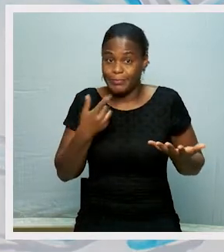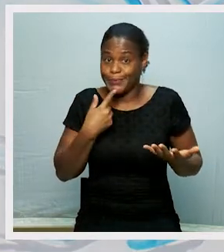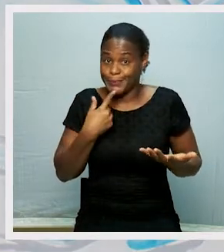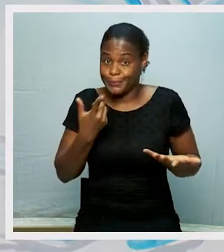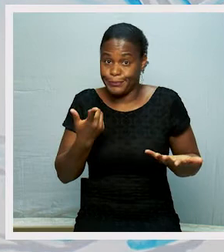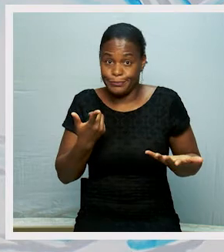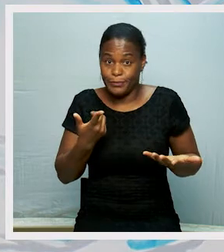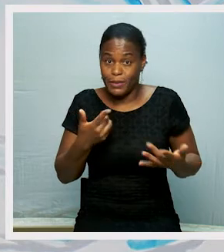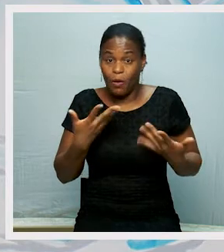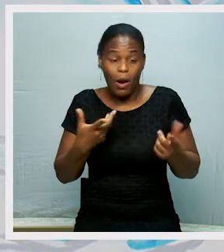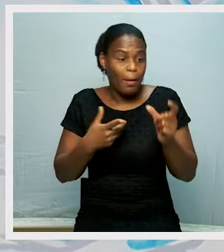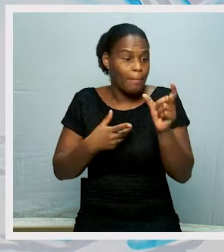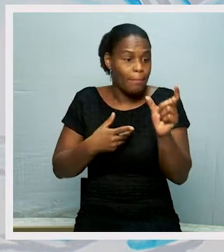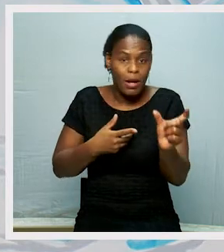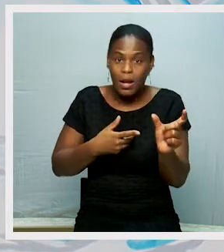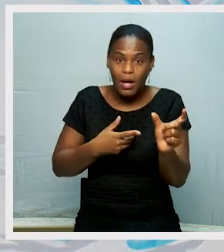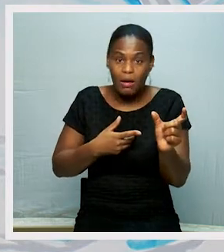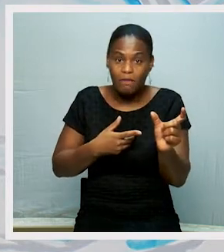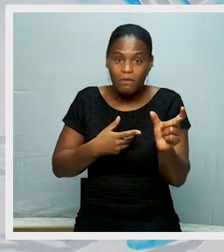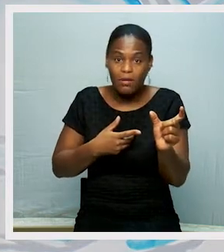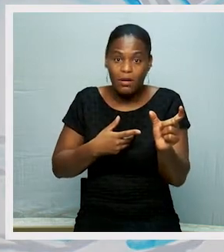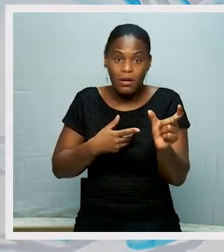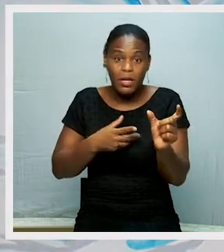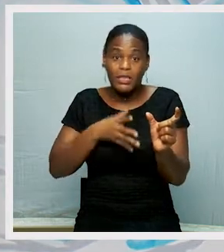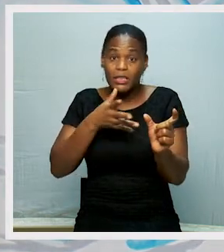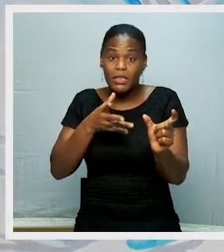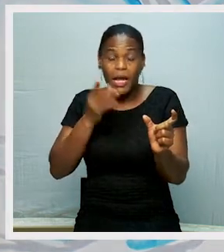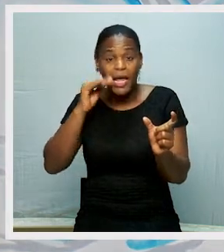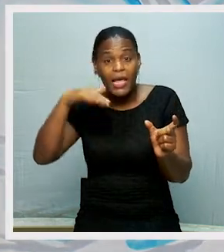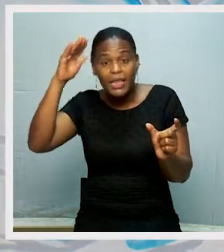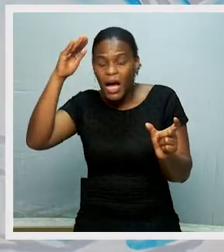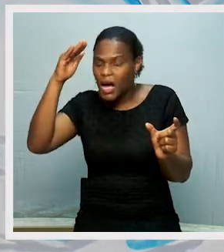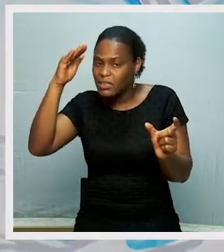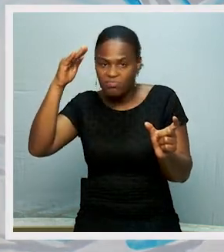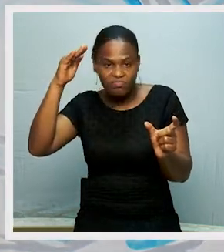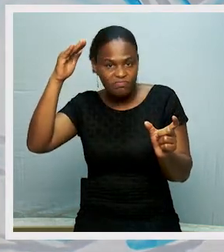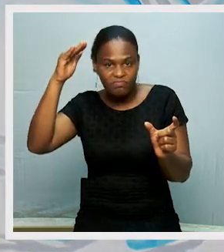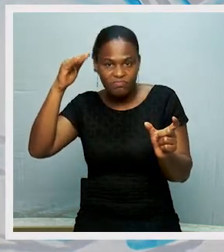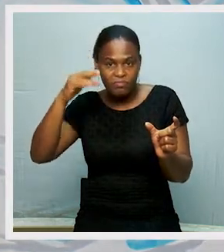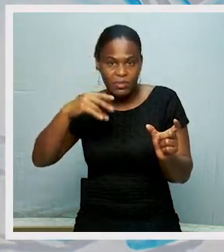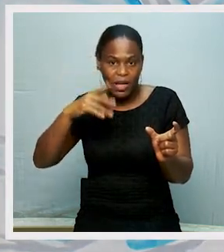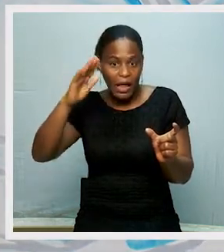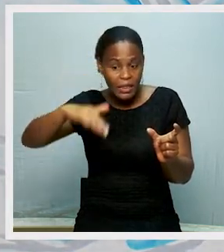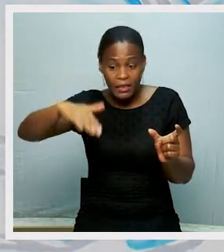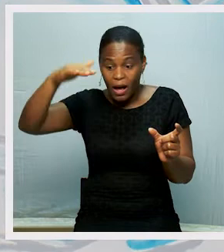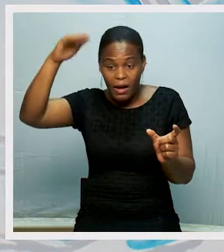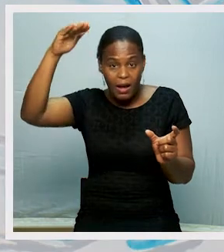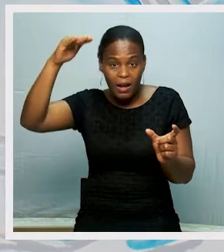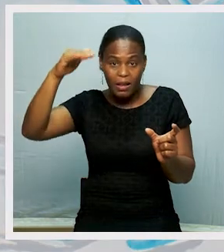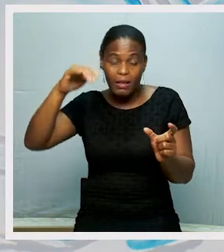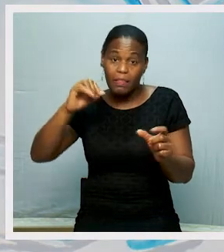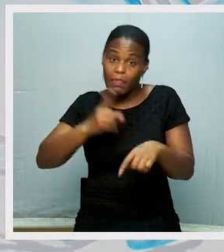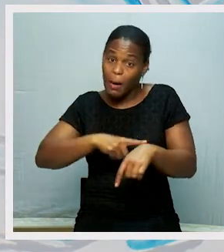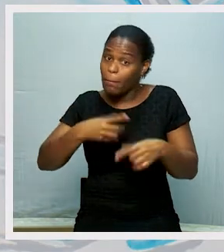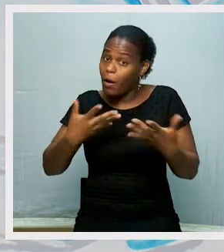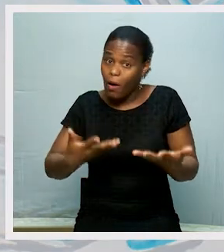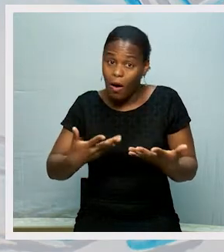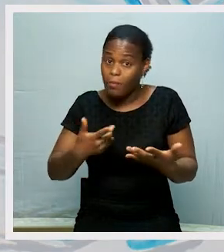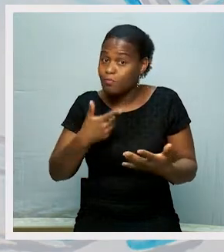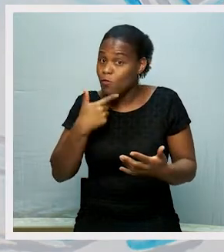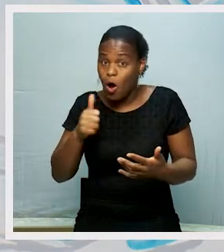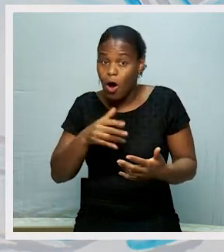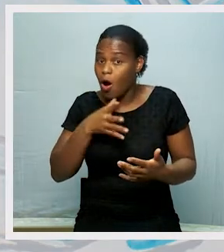Não compactua, a palavra mais correta, compactua para a vossa idade, não combina para esse